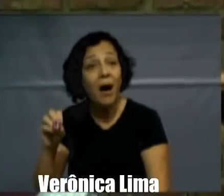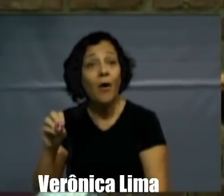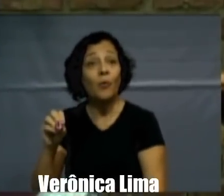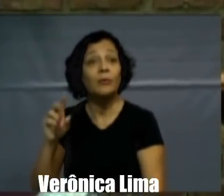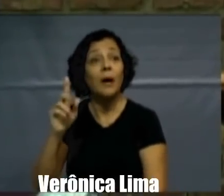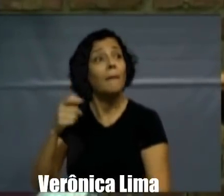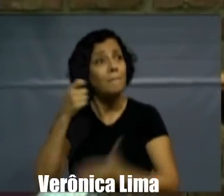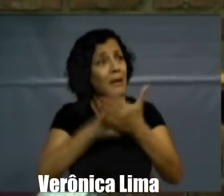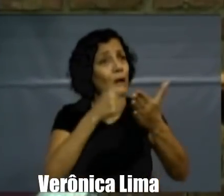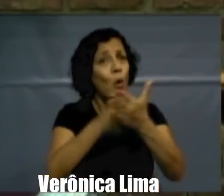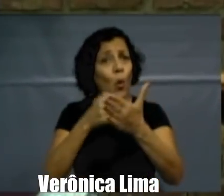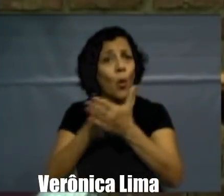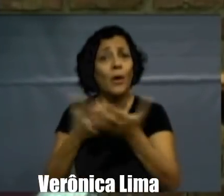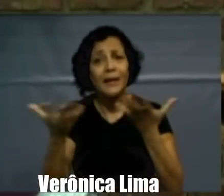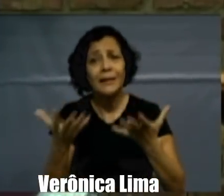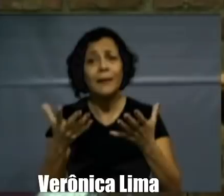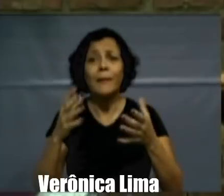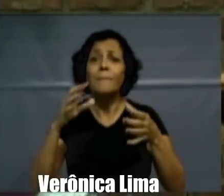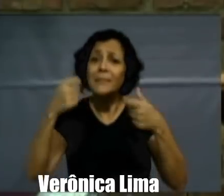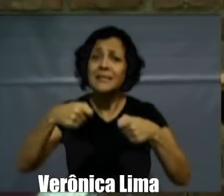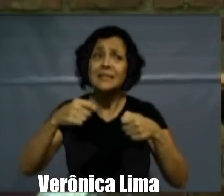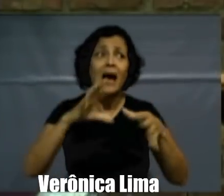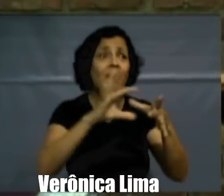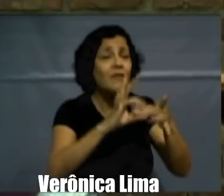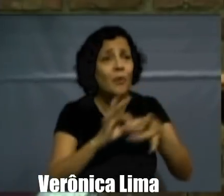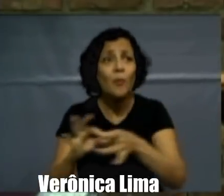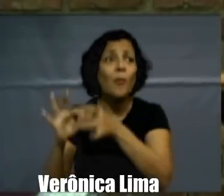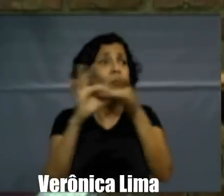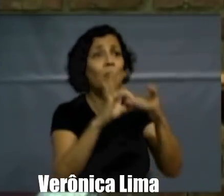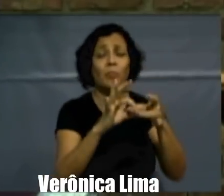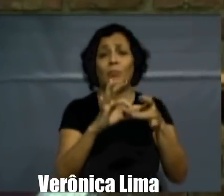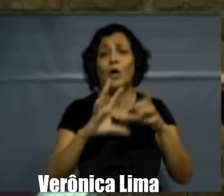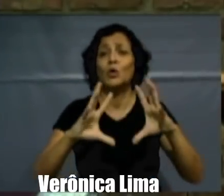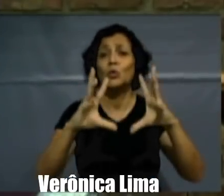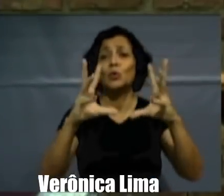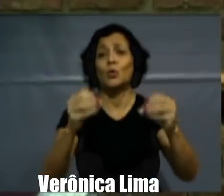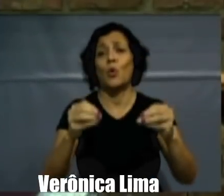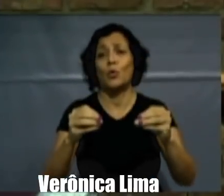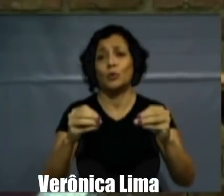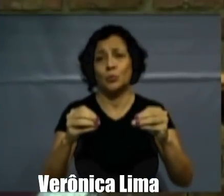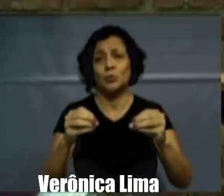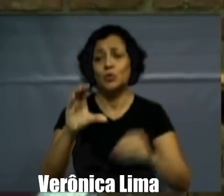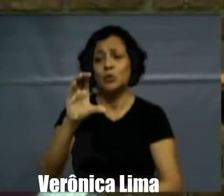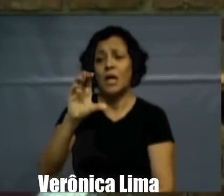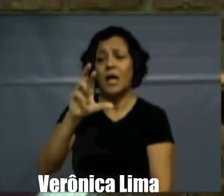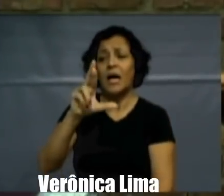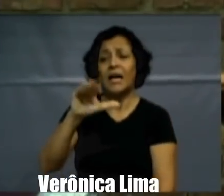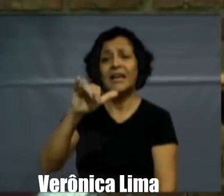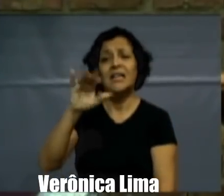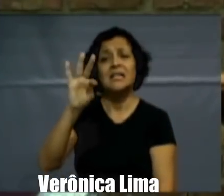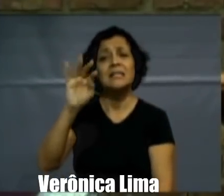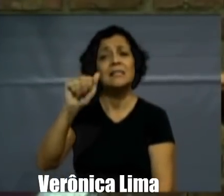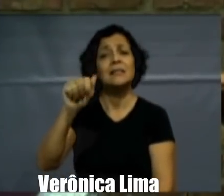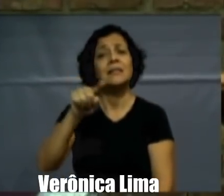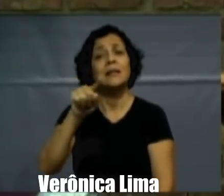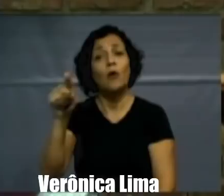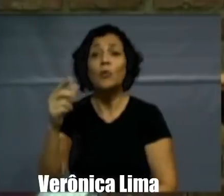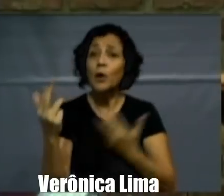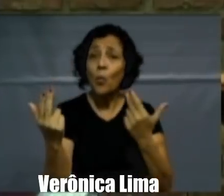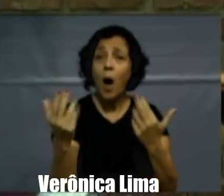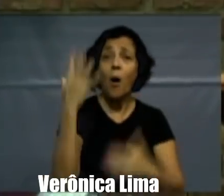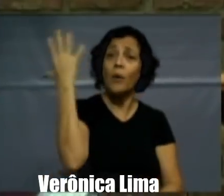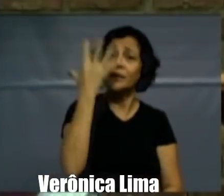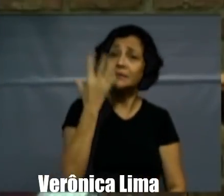do pensamento cristão naquela época. Hoje a gente briga, bom combate, conforme Paulo vem ensinar para a gente,